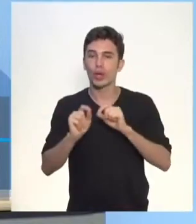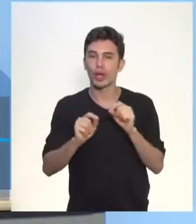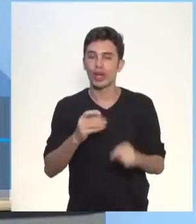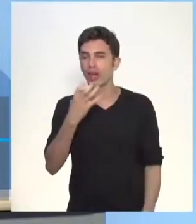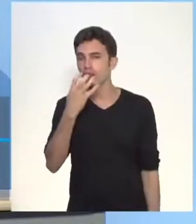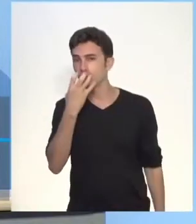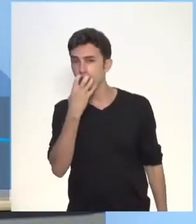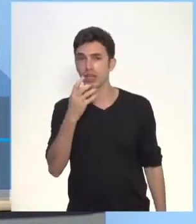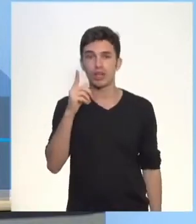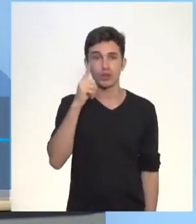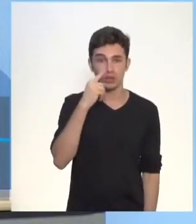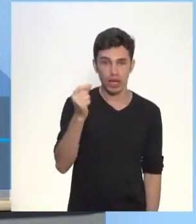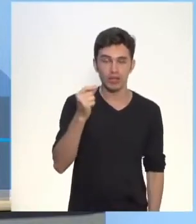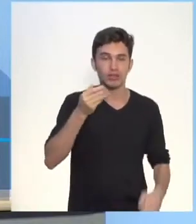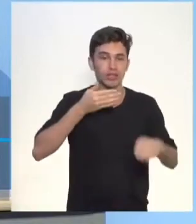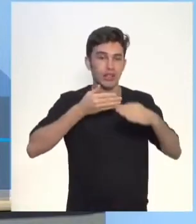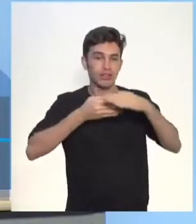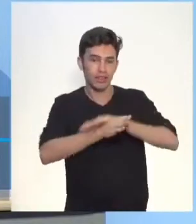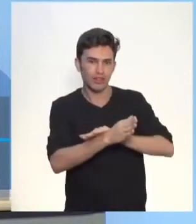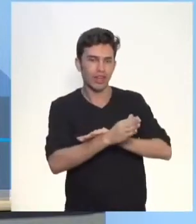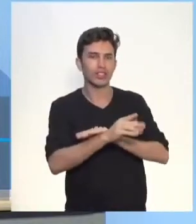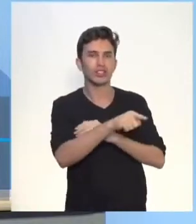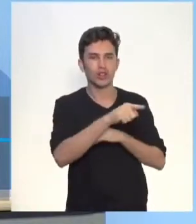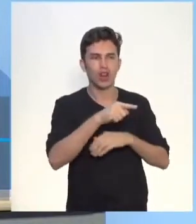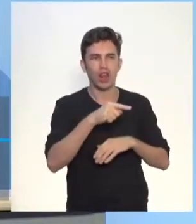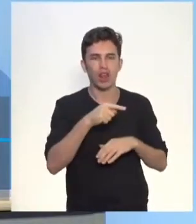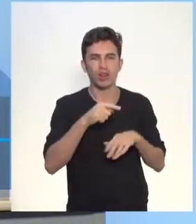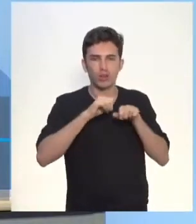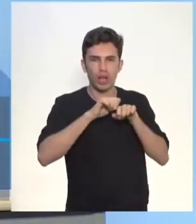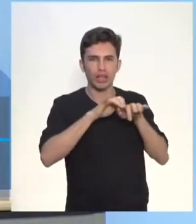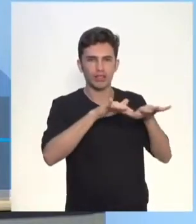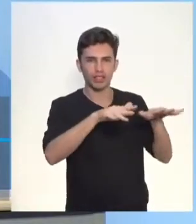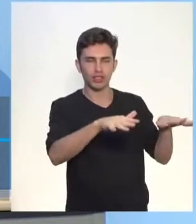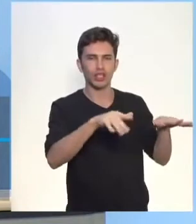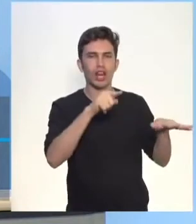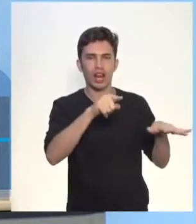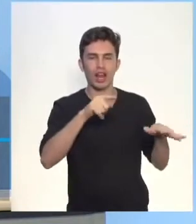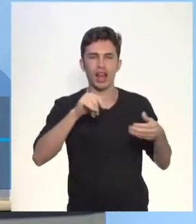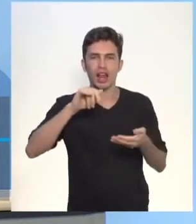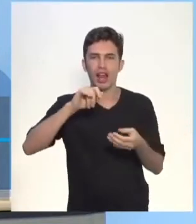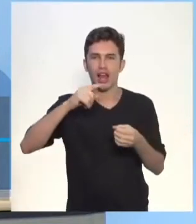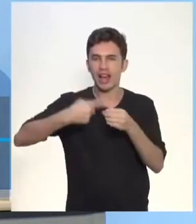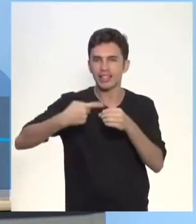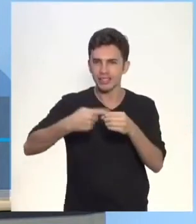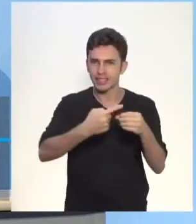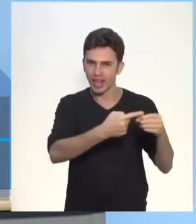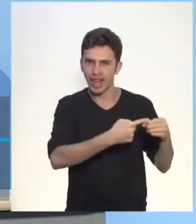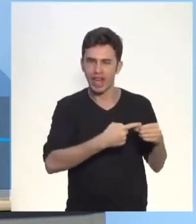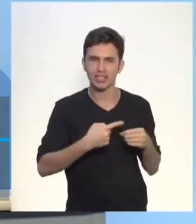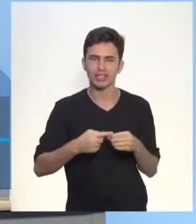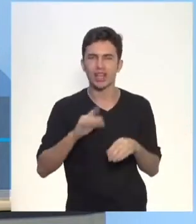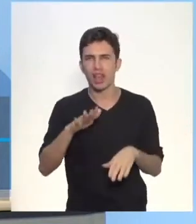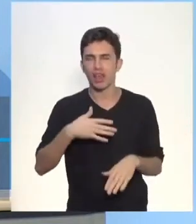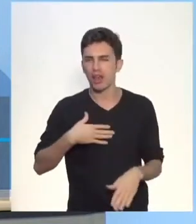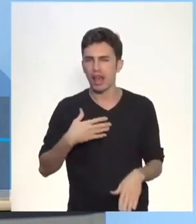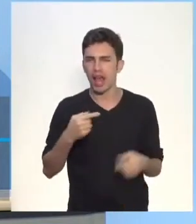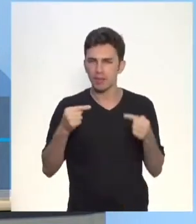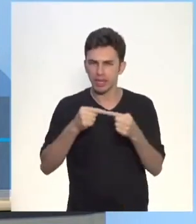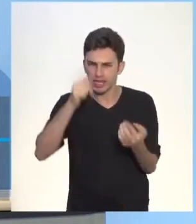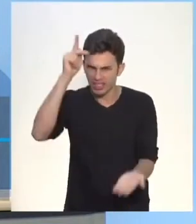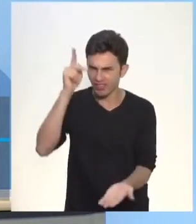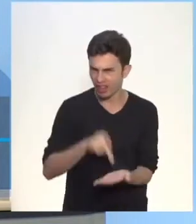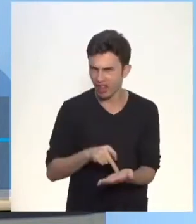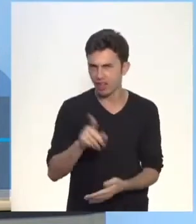e os gatos estavam invadindo, é um texto fictício, lógico, né? Eu criei esse texto, só para vocês pensarem no contexto que os